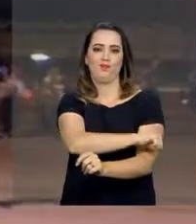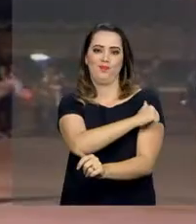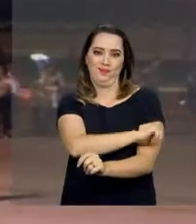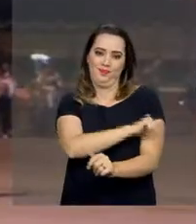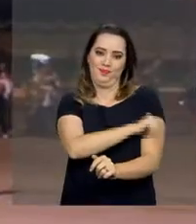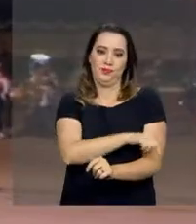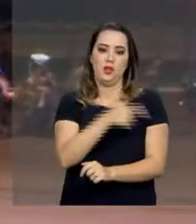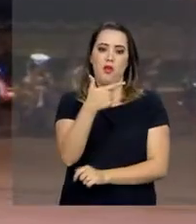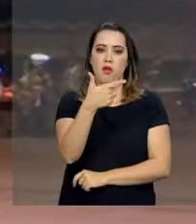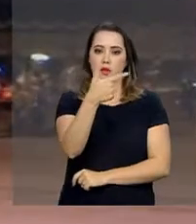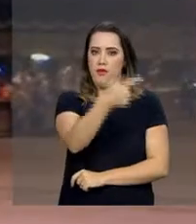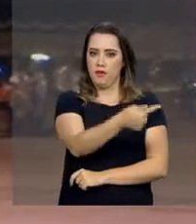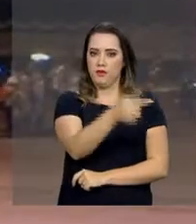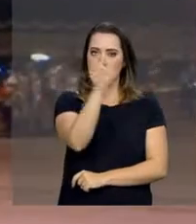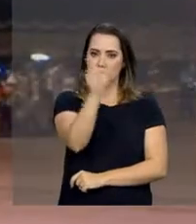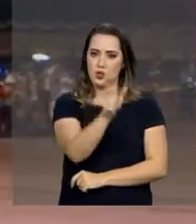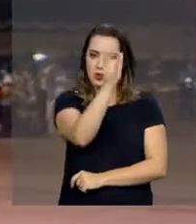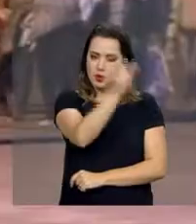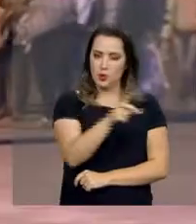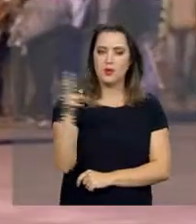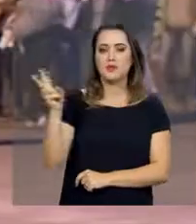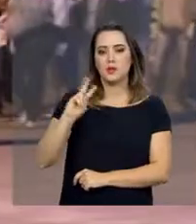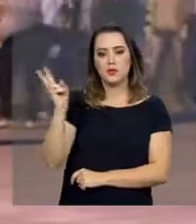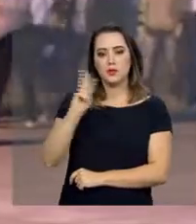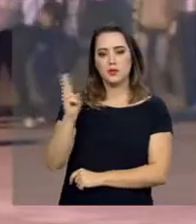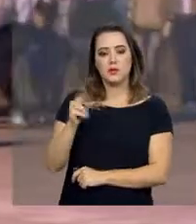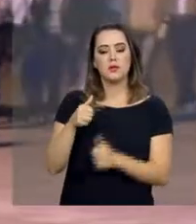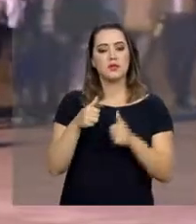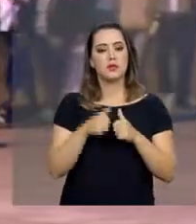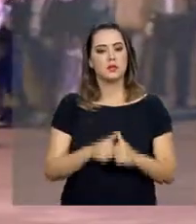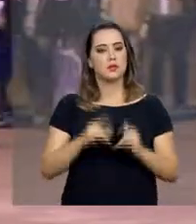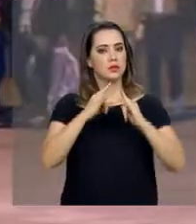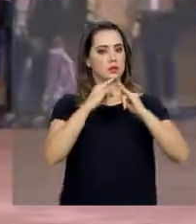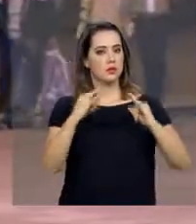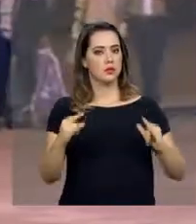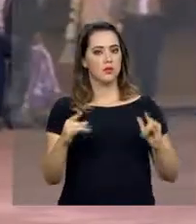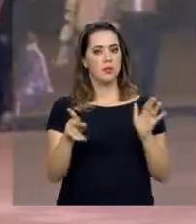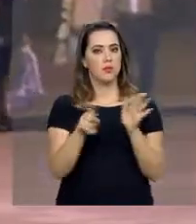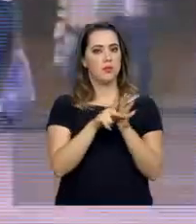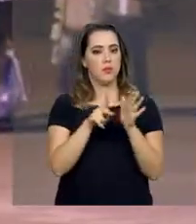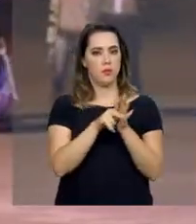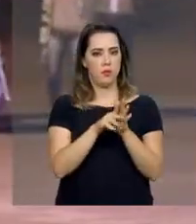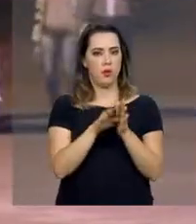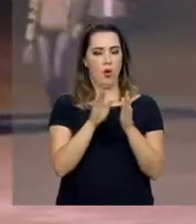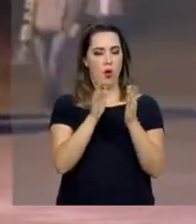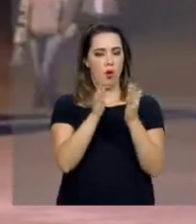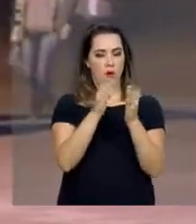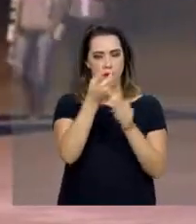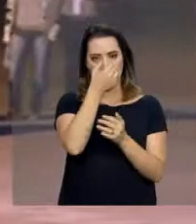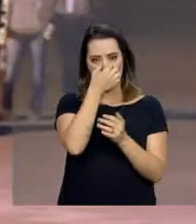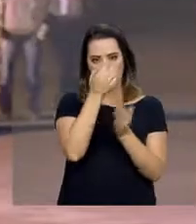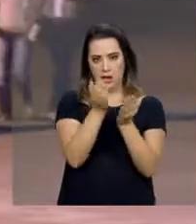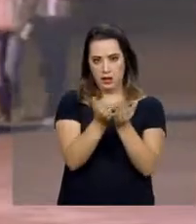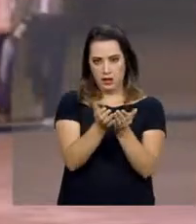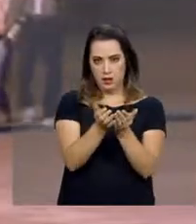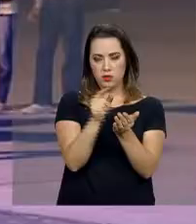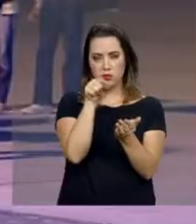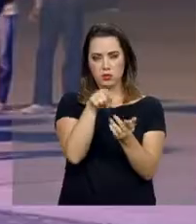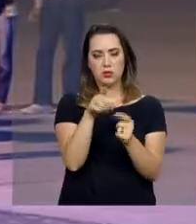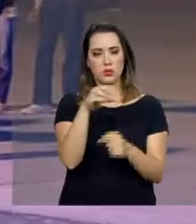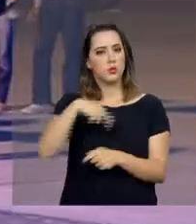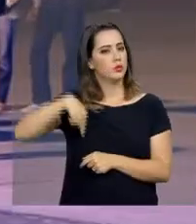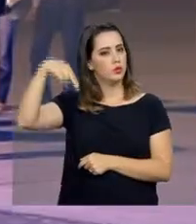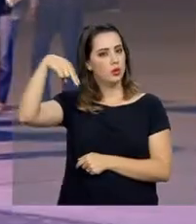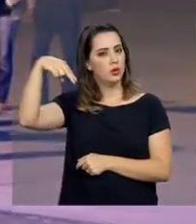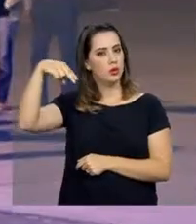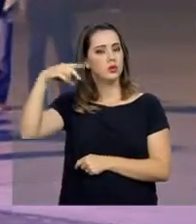levando 27 venezuelanos eles vão ficar em um abrigo da igreja assembléia de deus na zona norte da cidade